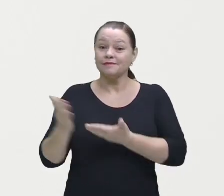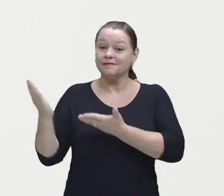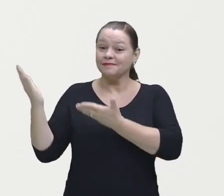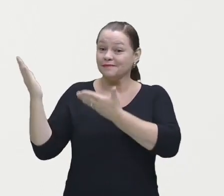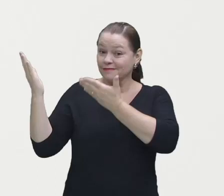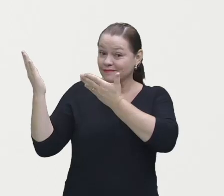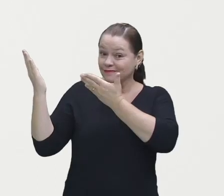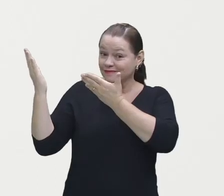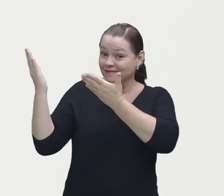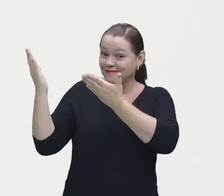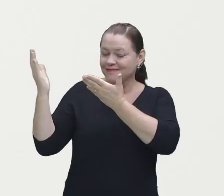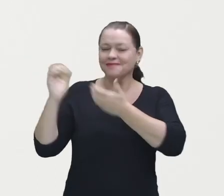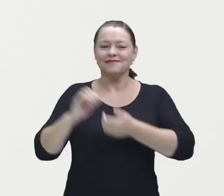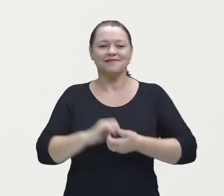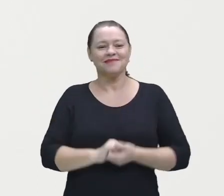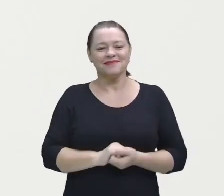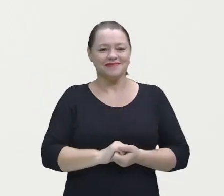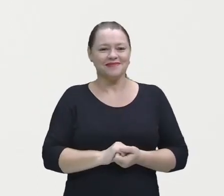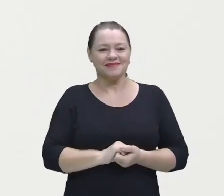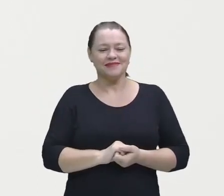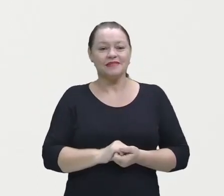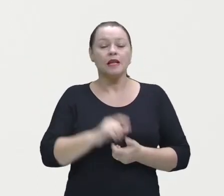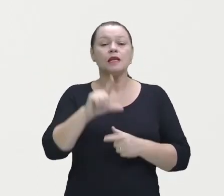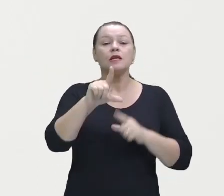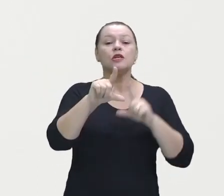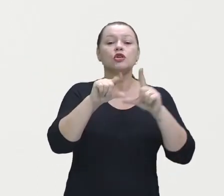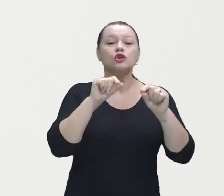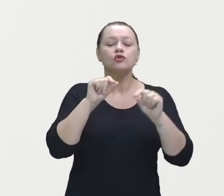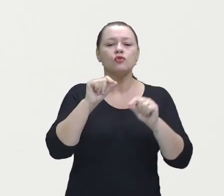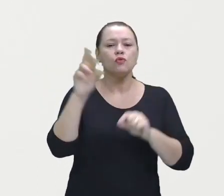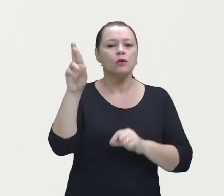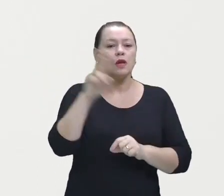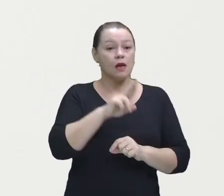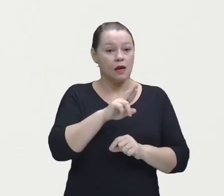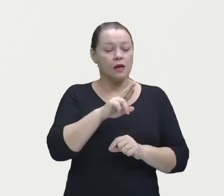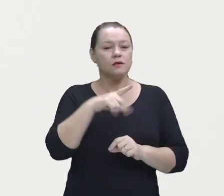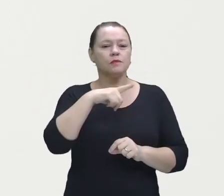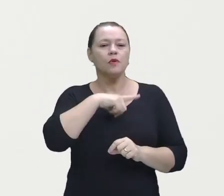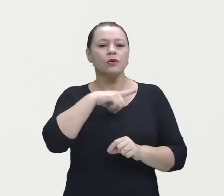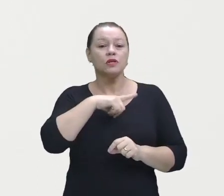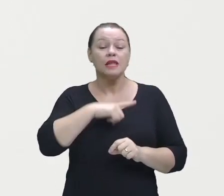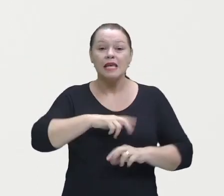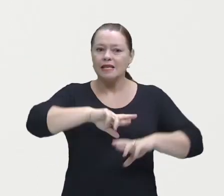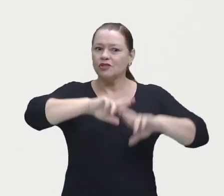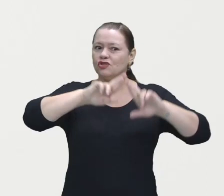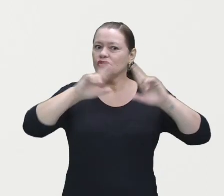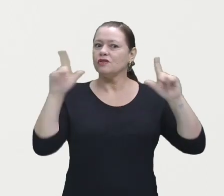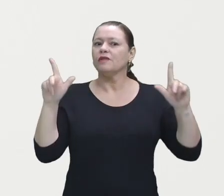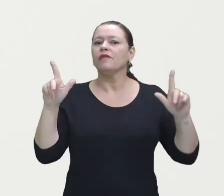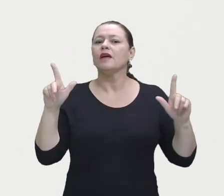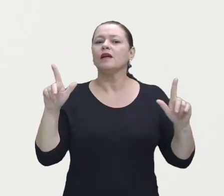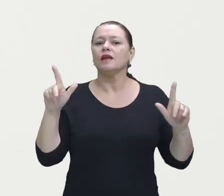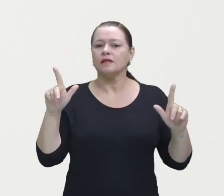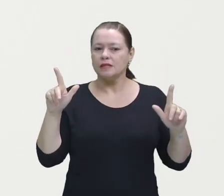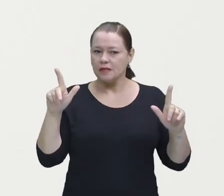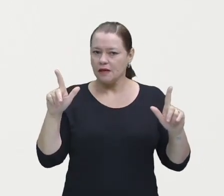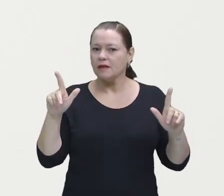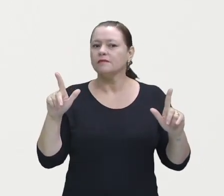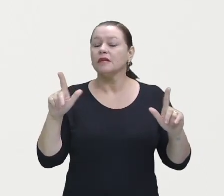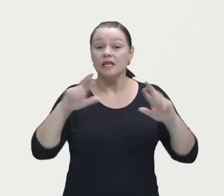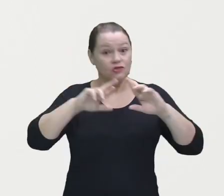Boneca. Vamos ler a questão. Escolha a opção que apresenta a